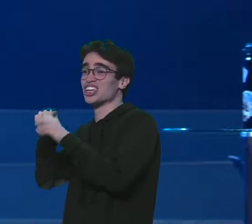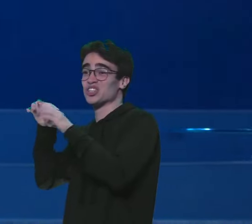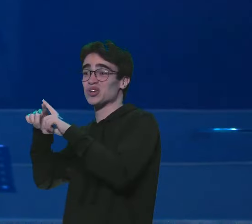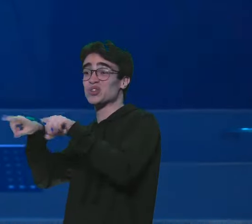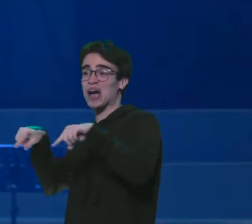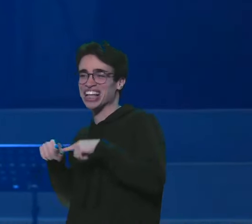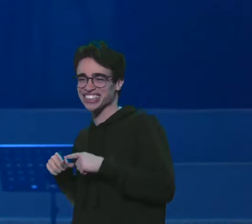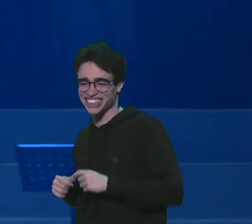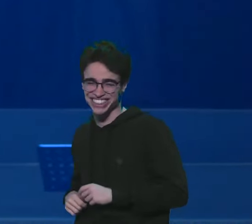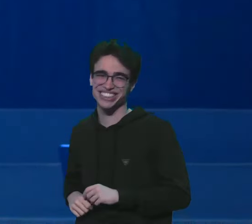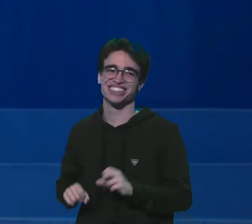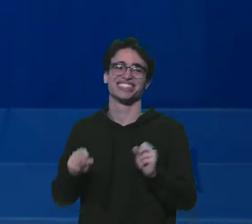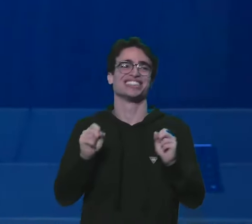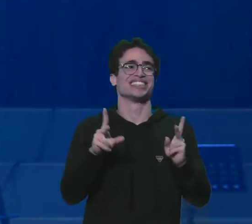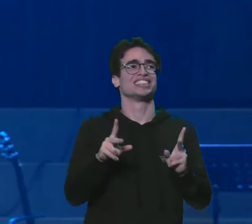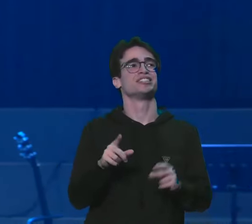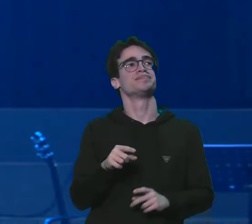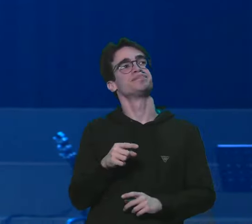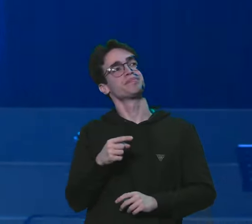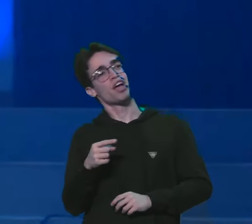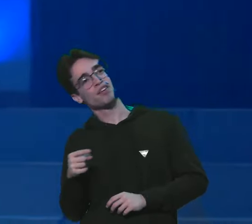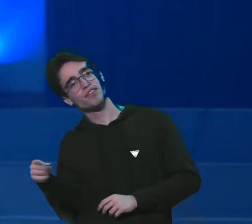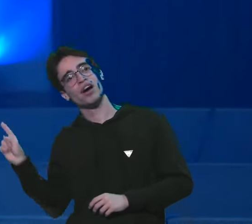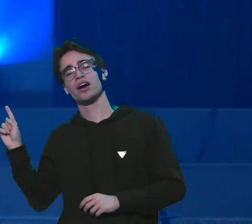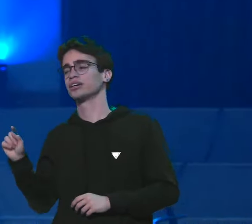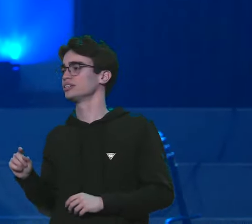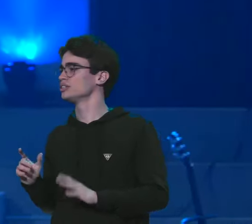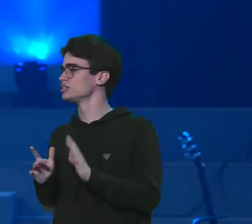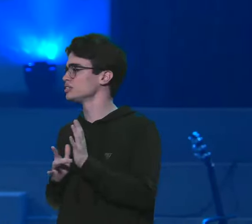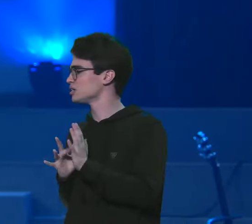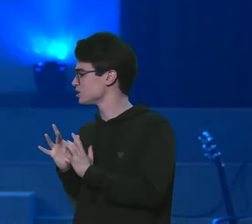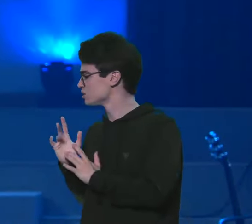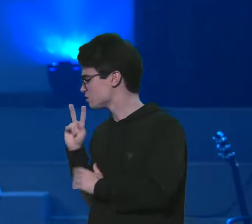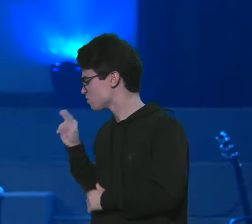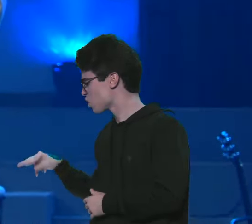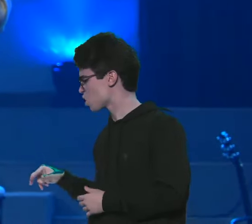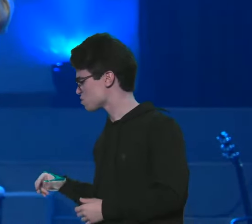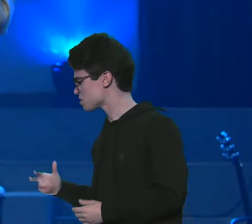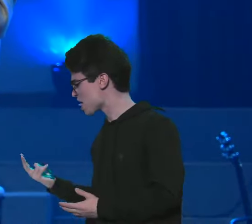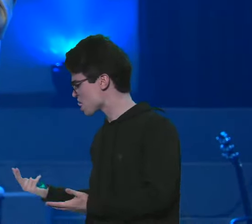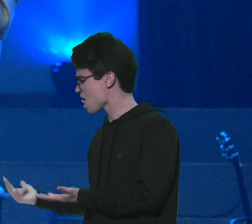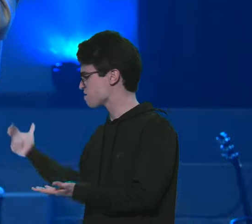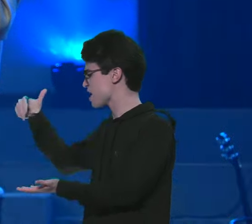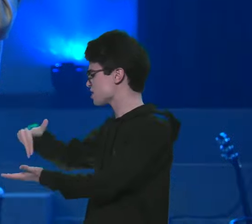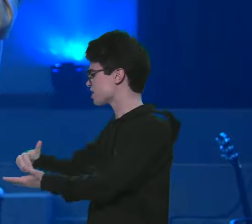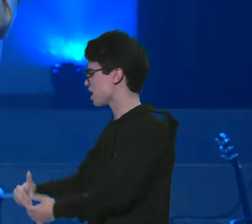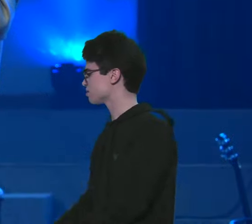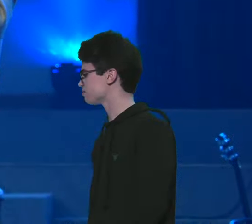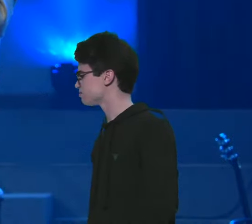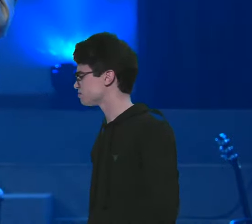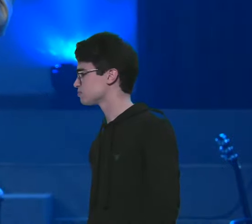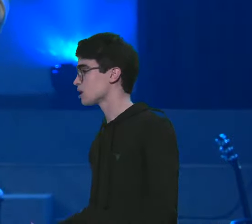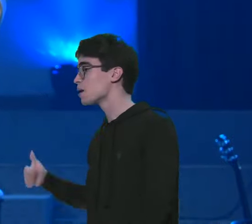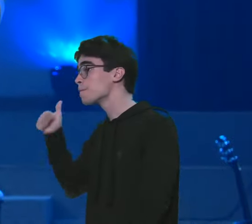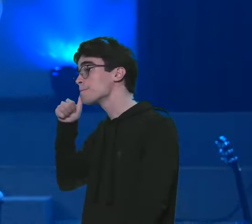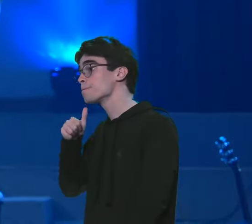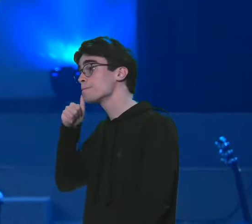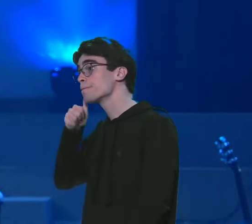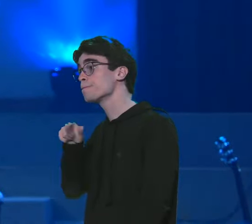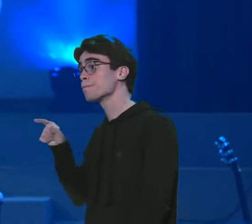E eles foram lá. E Jesus olhou para ela e falou: levanta. E aquela